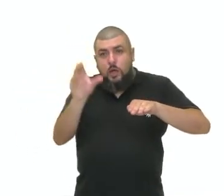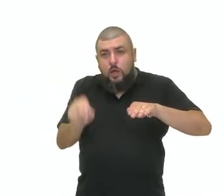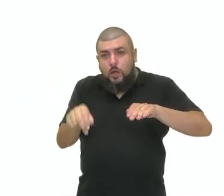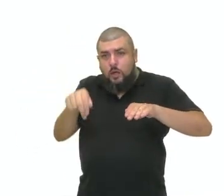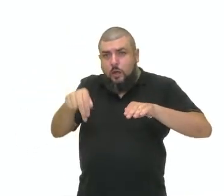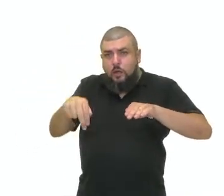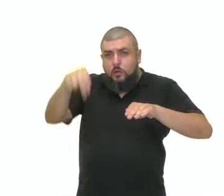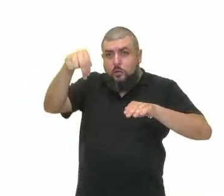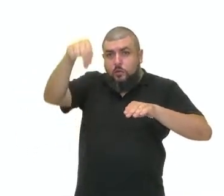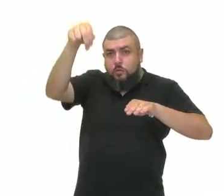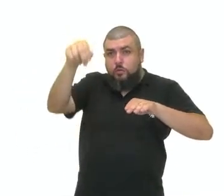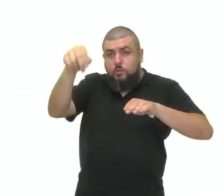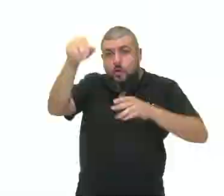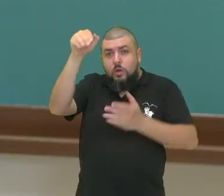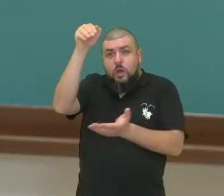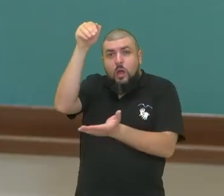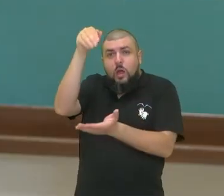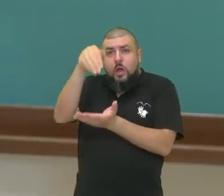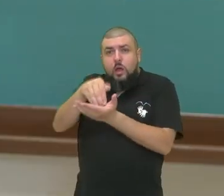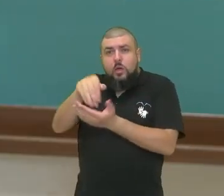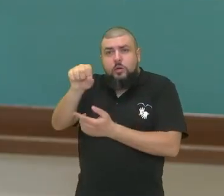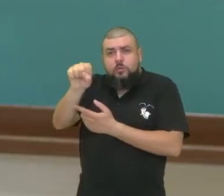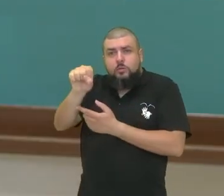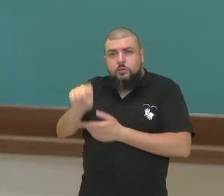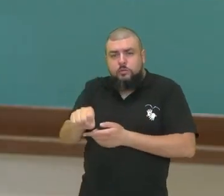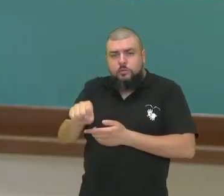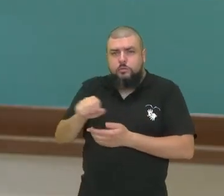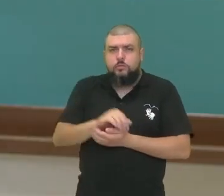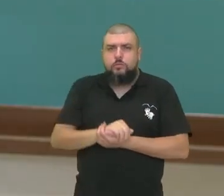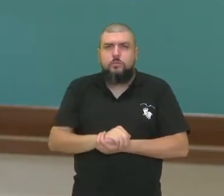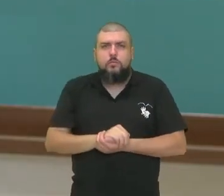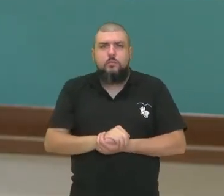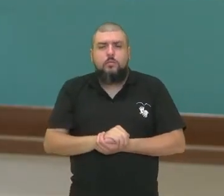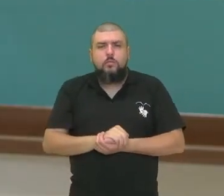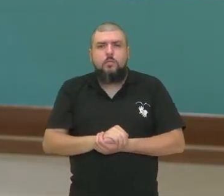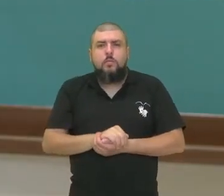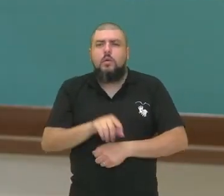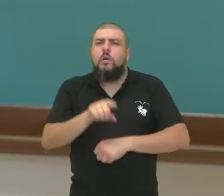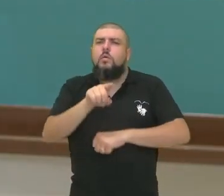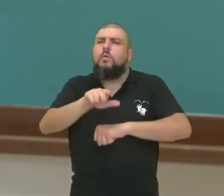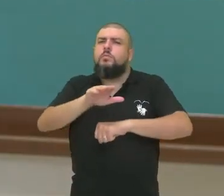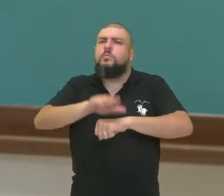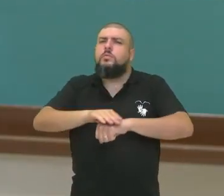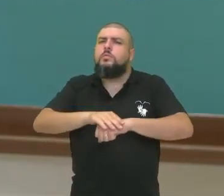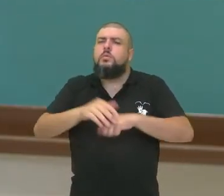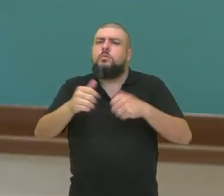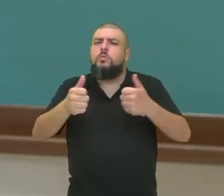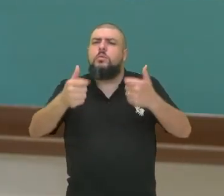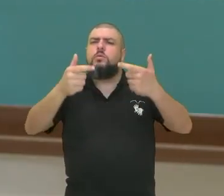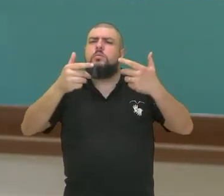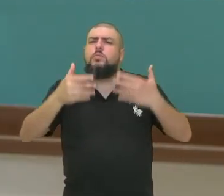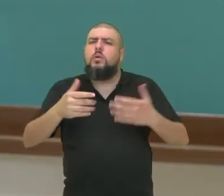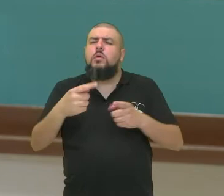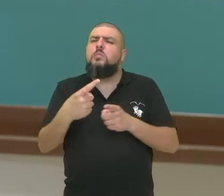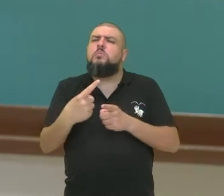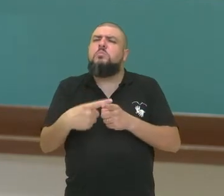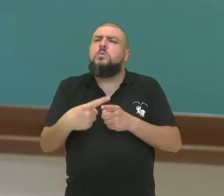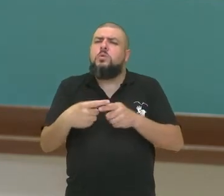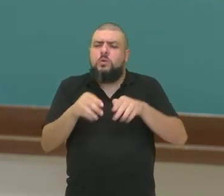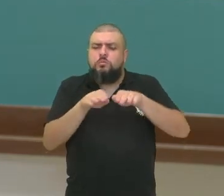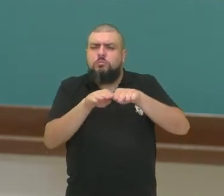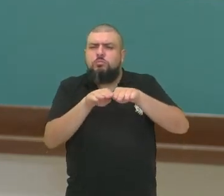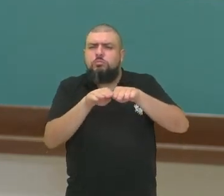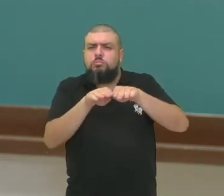quilômetros de extensão. Então, o que você vai fazer aqui então? Olha só. Explique aí no seu caderno o que vem causando então a formação